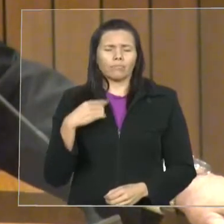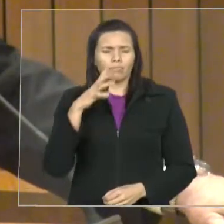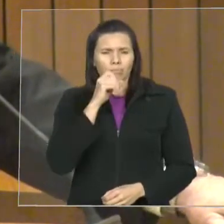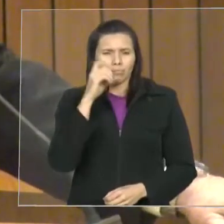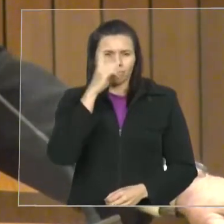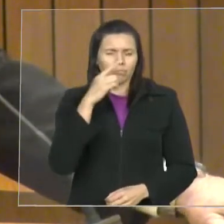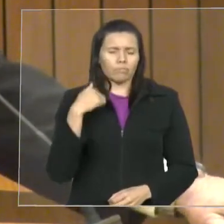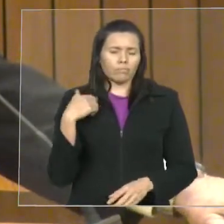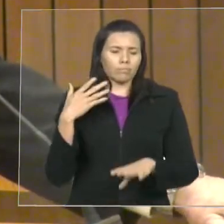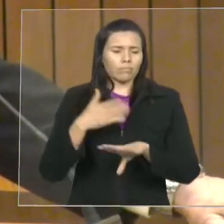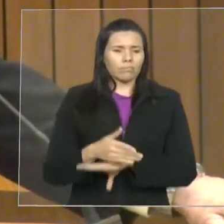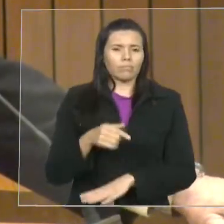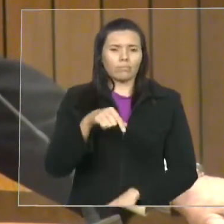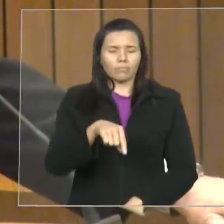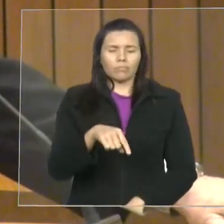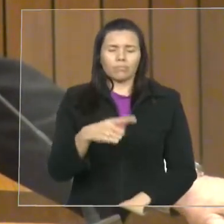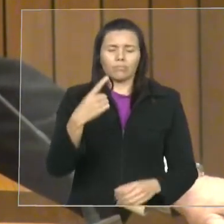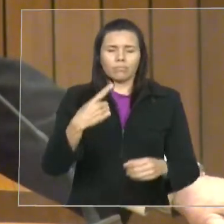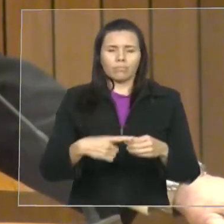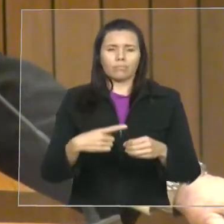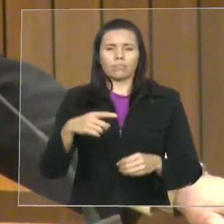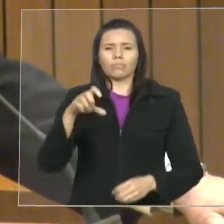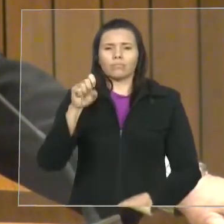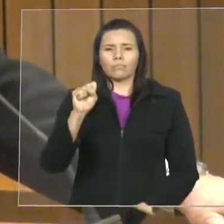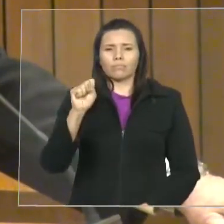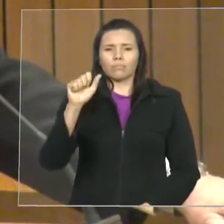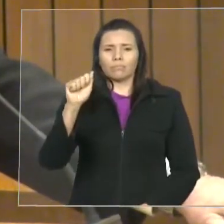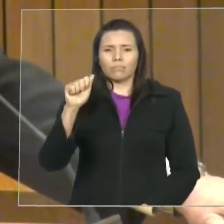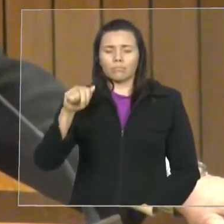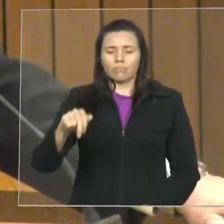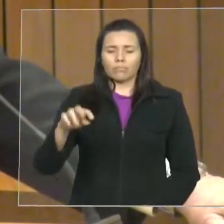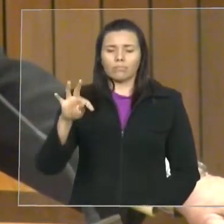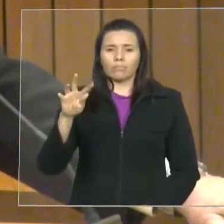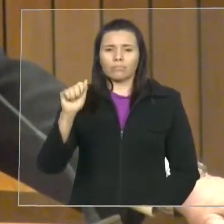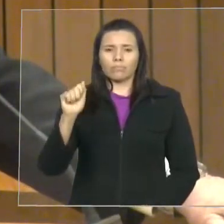quitéria que fazia aniversário